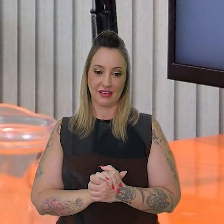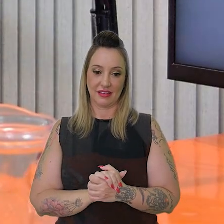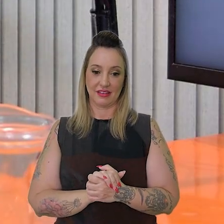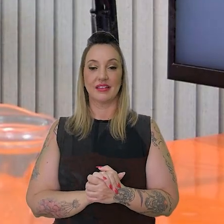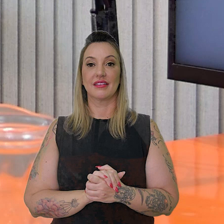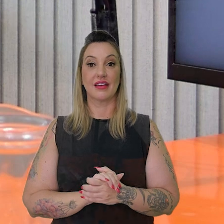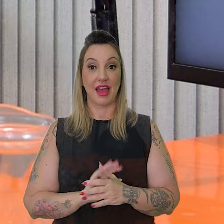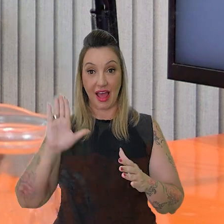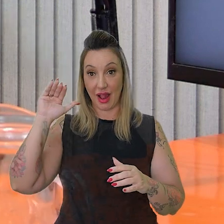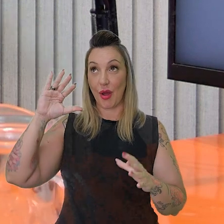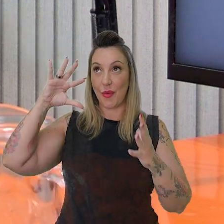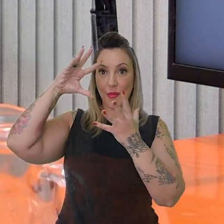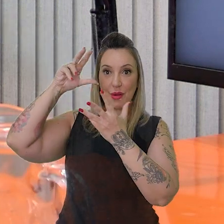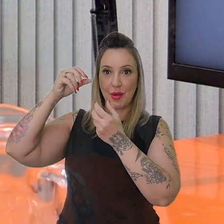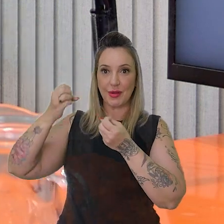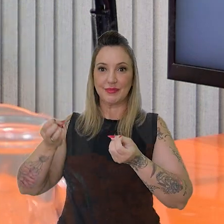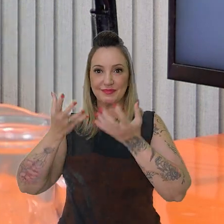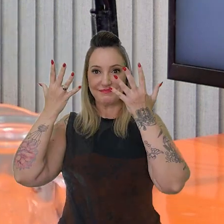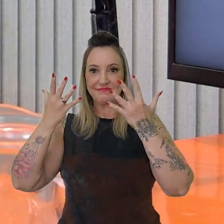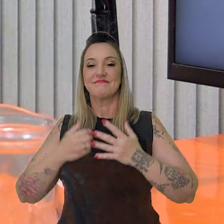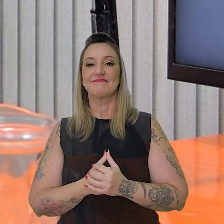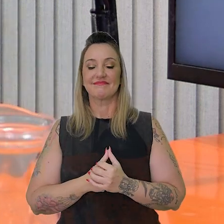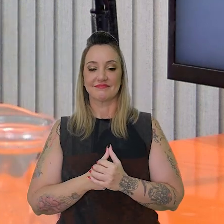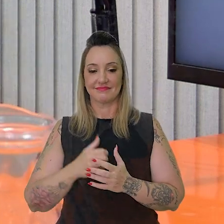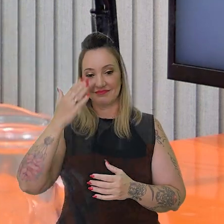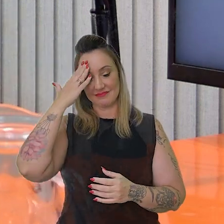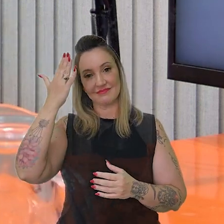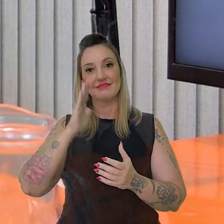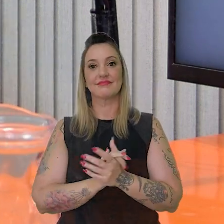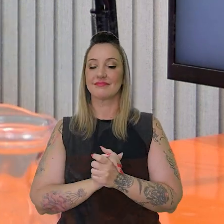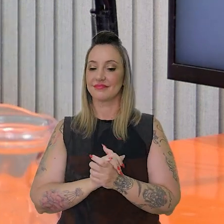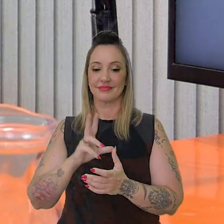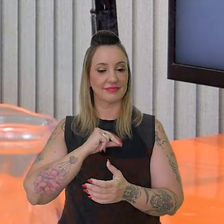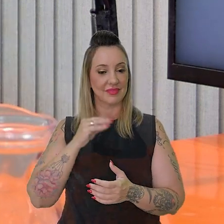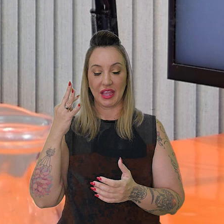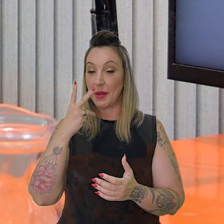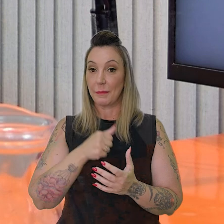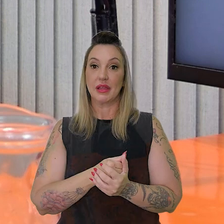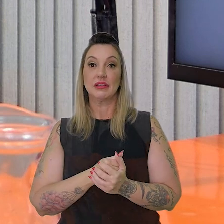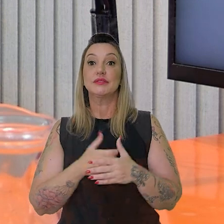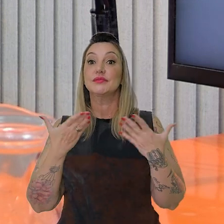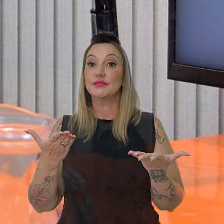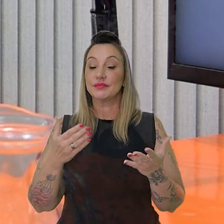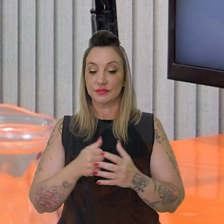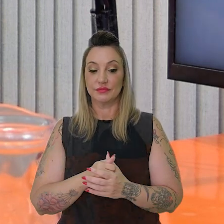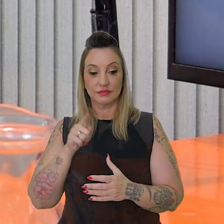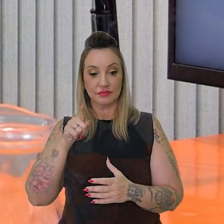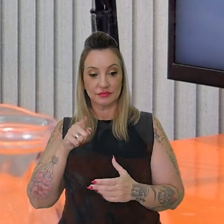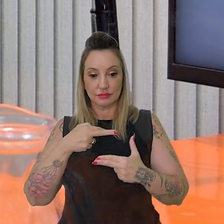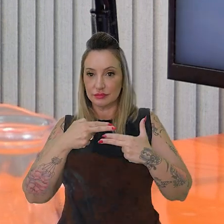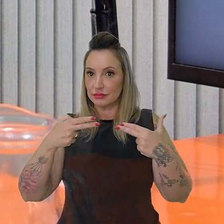Alô univers é isso aí Joga Pro universo jogo gratidão Nossa maravilhoso E aí